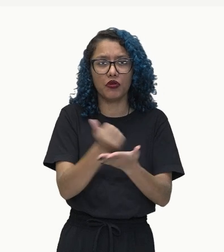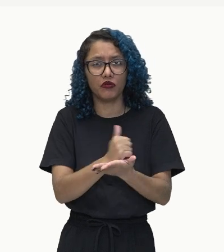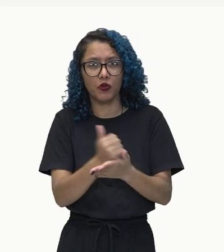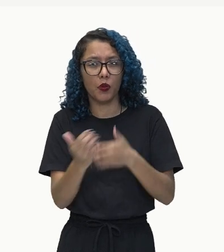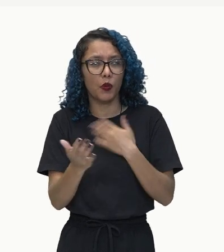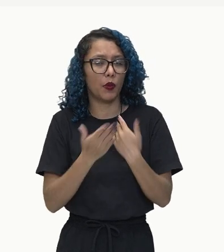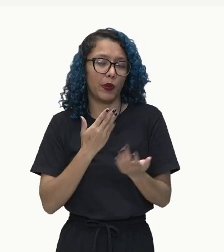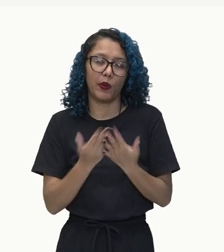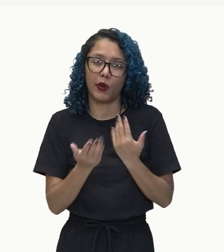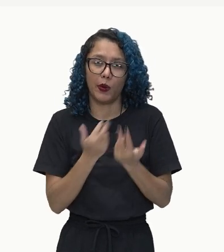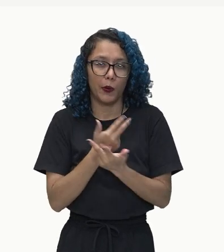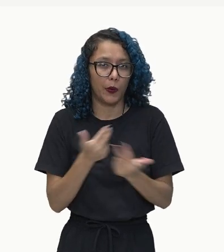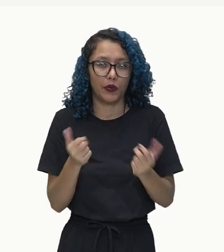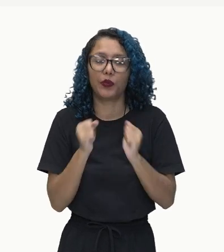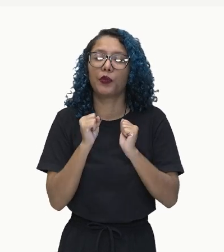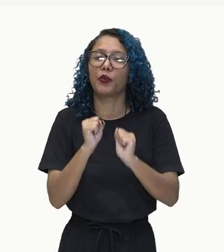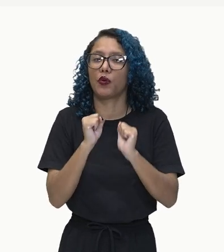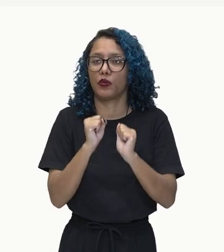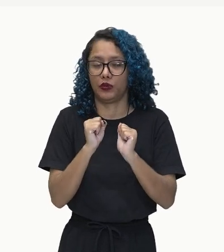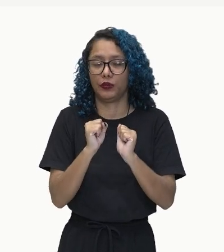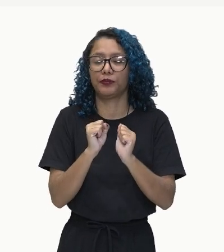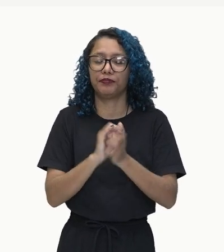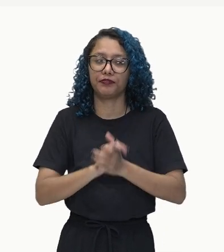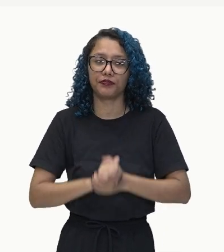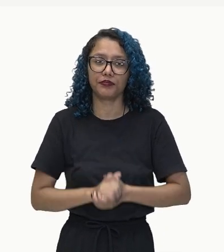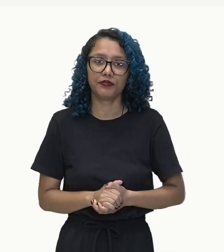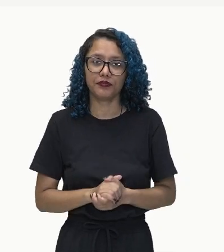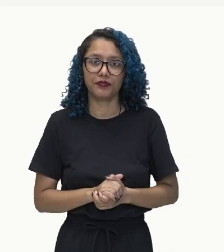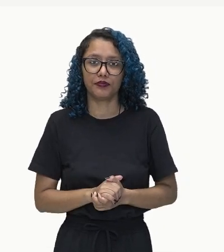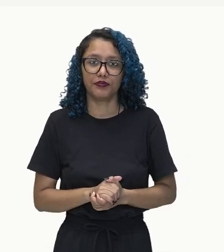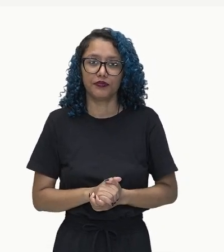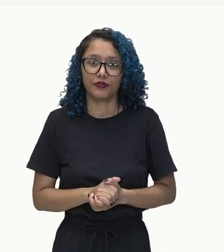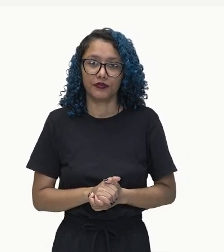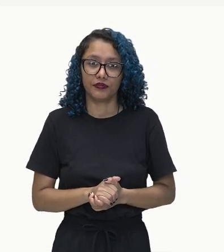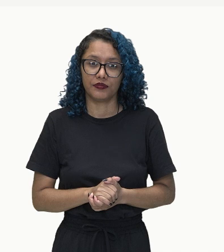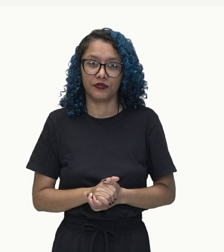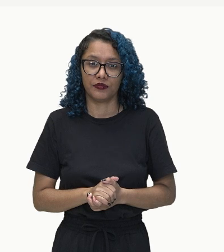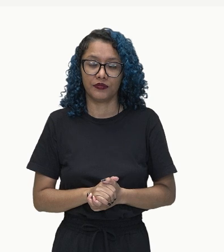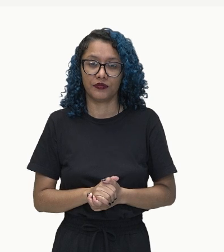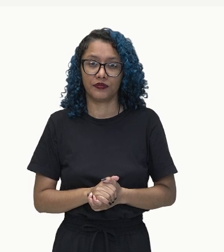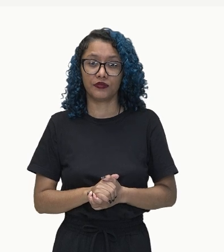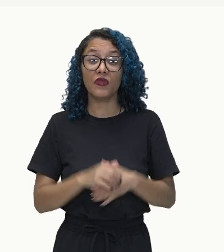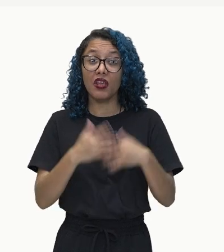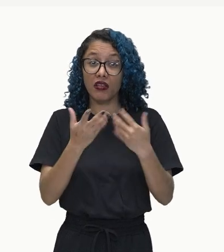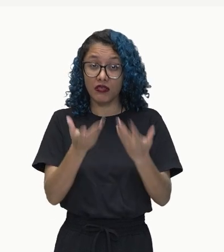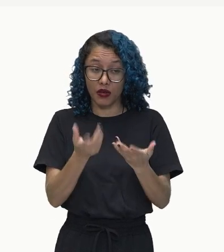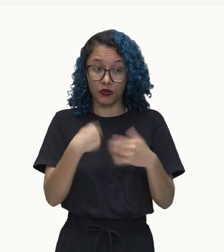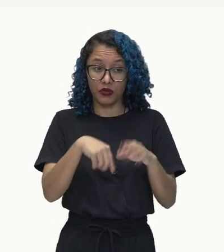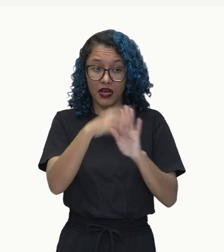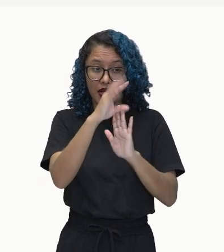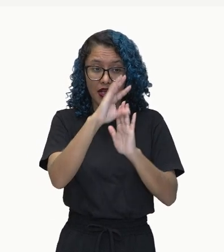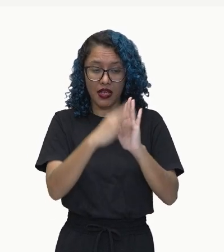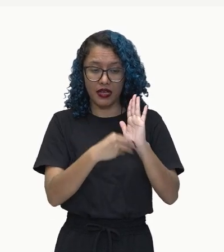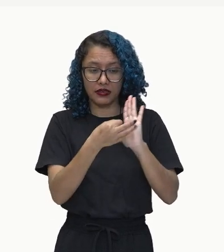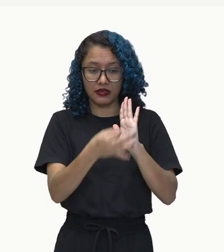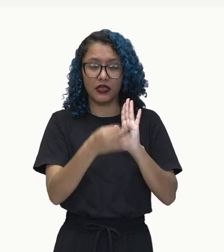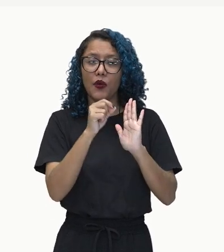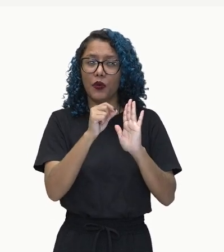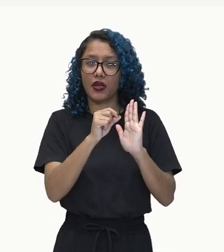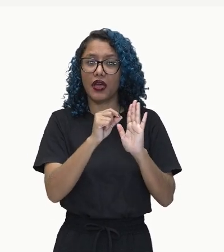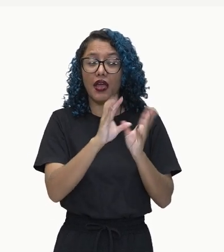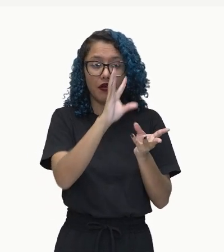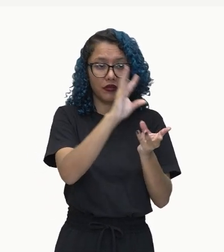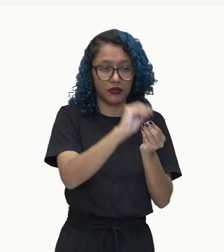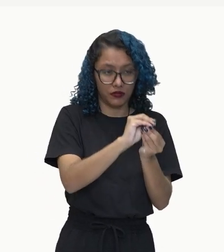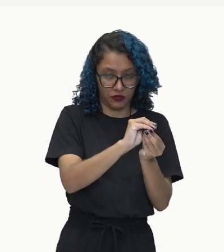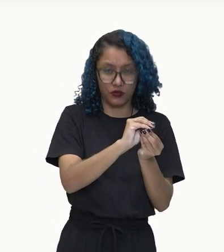qualquer produto cultural, tá bom? Então, nela, além do resumo da obra, ele vai fazer um pequeno resumo